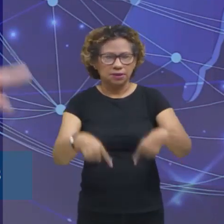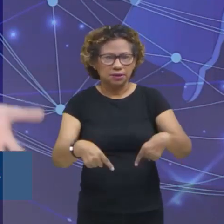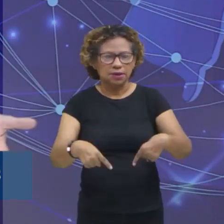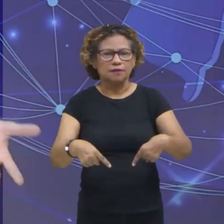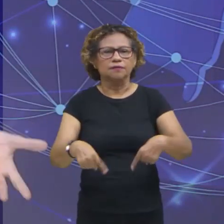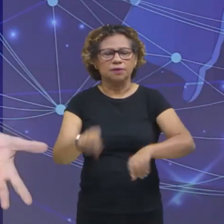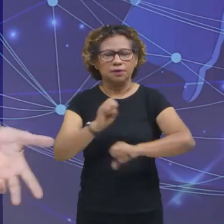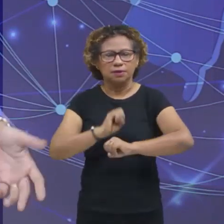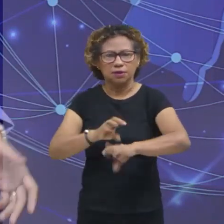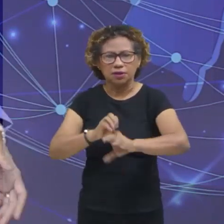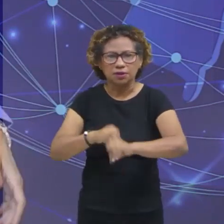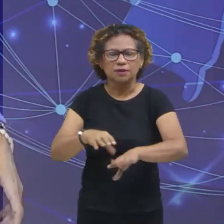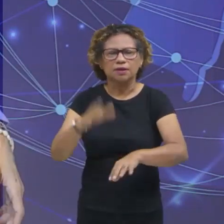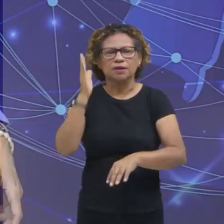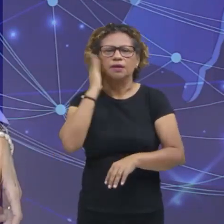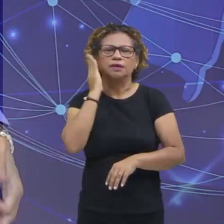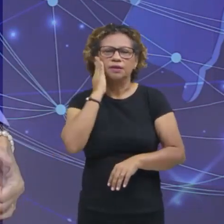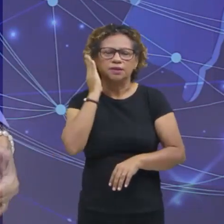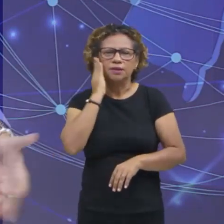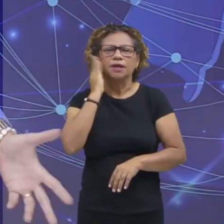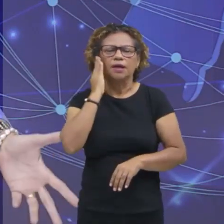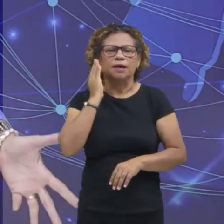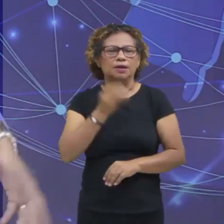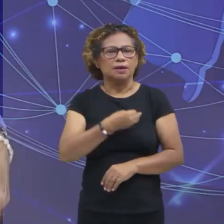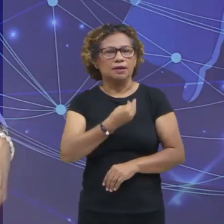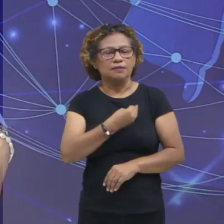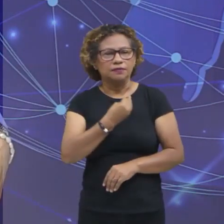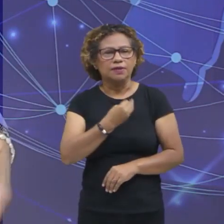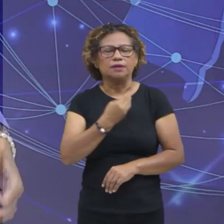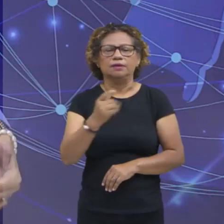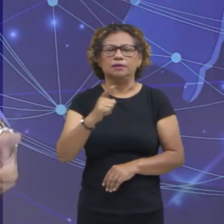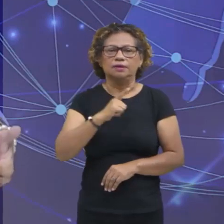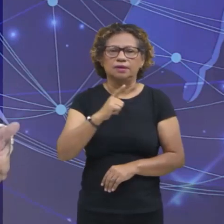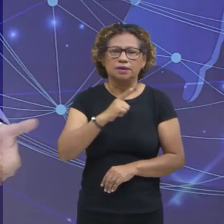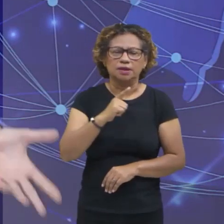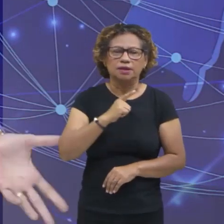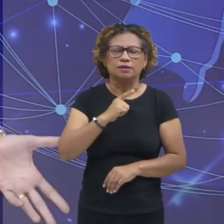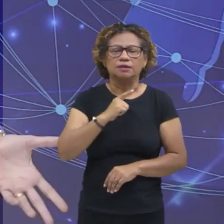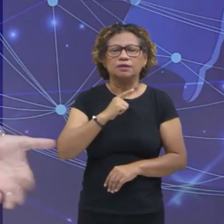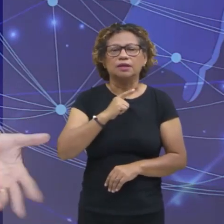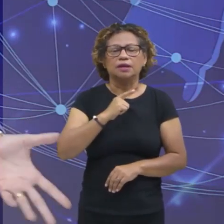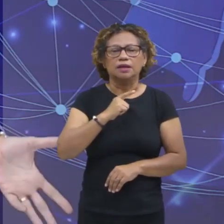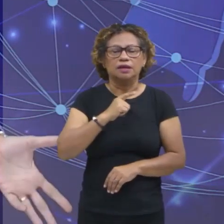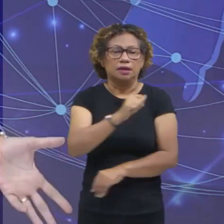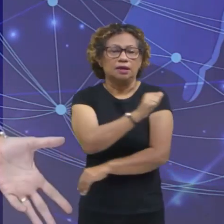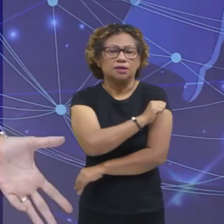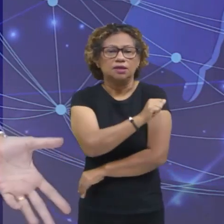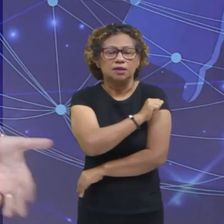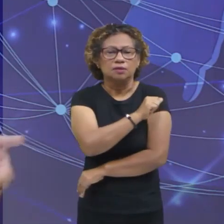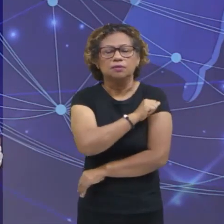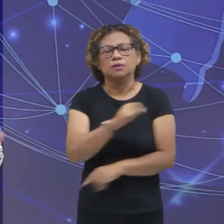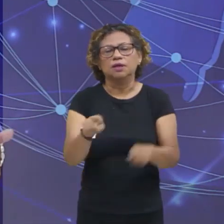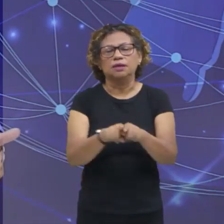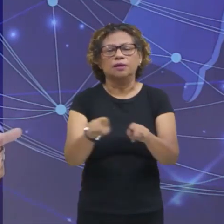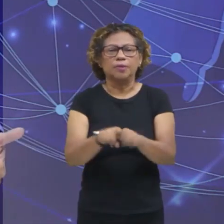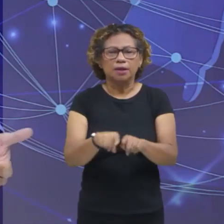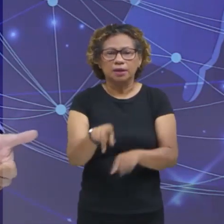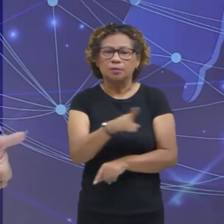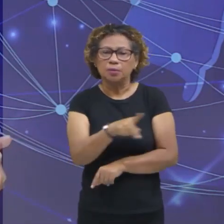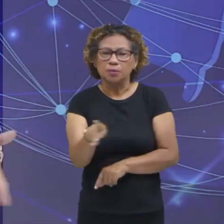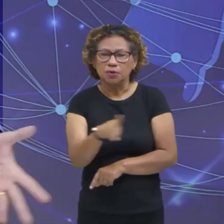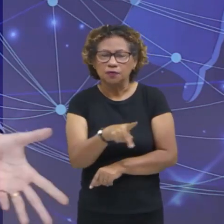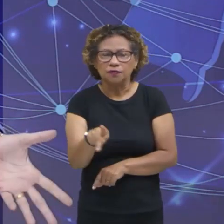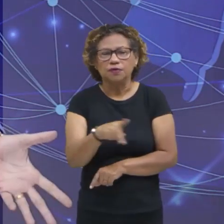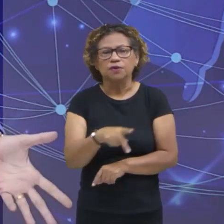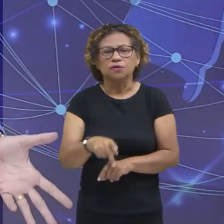sabemos, as condições concretas de vida e de existência, né, de muitos alunos e professores também que